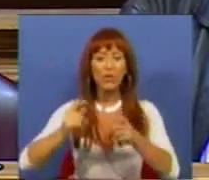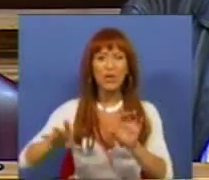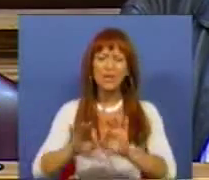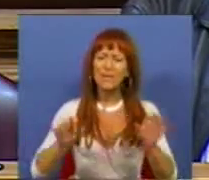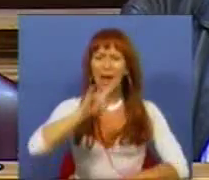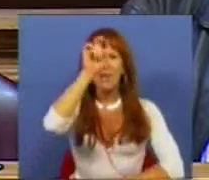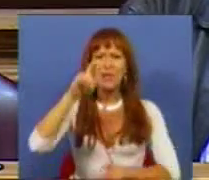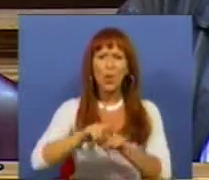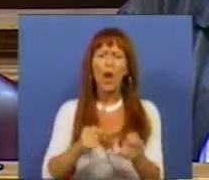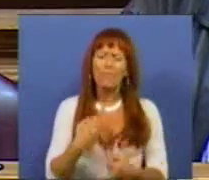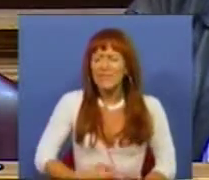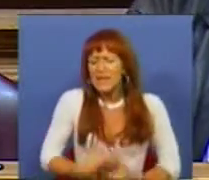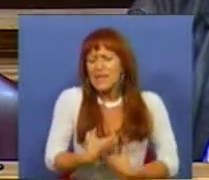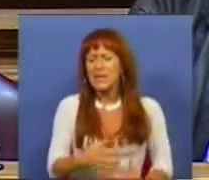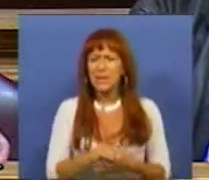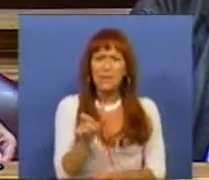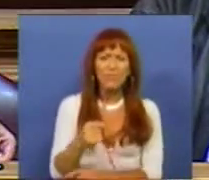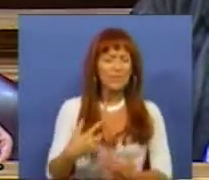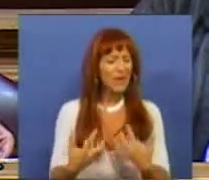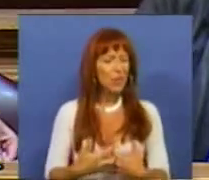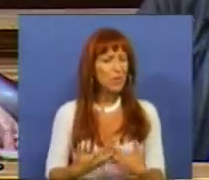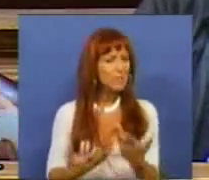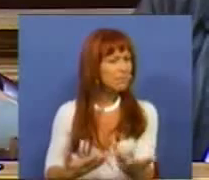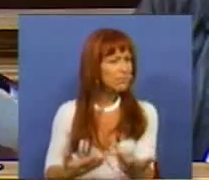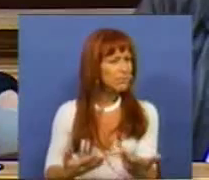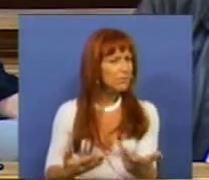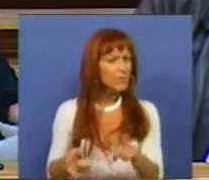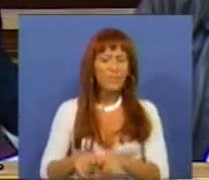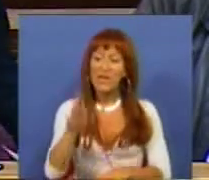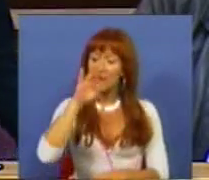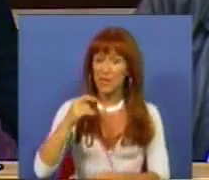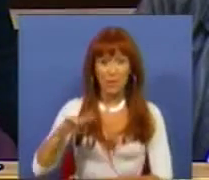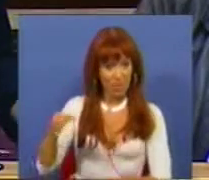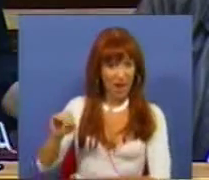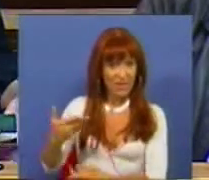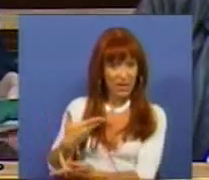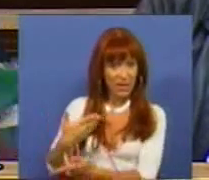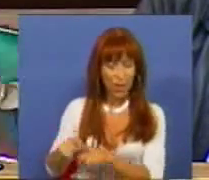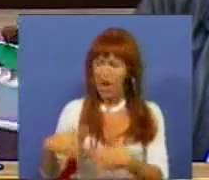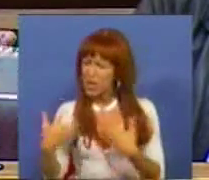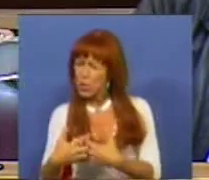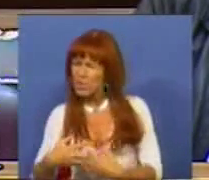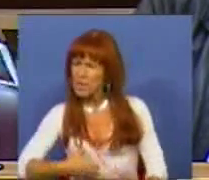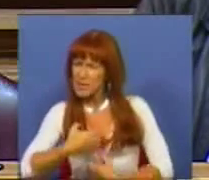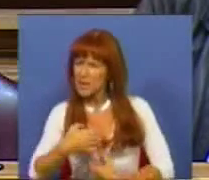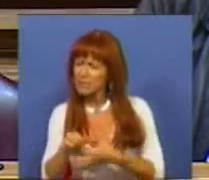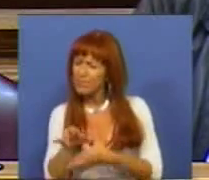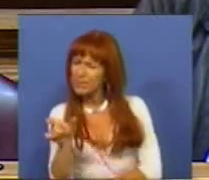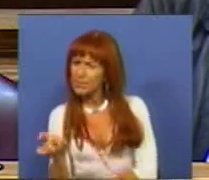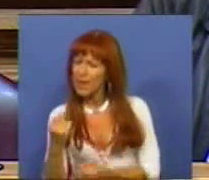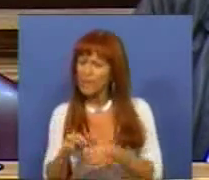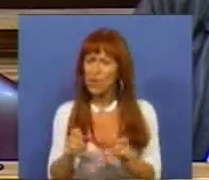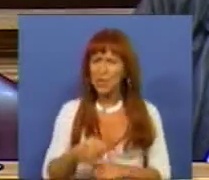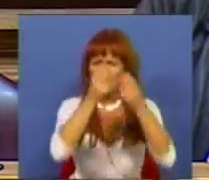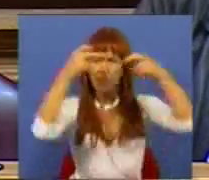uma questão de semântica. Eu creio que a dúvida que fica é se para o PSD há uma dúvida semântica com